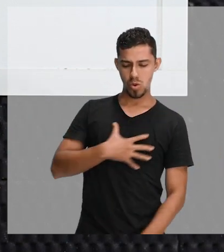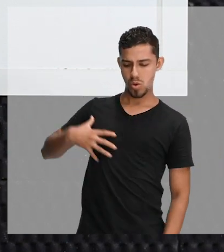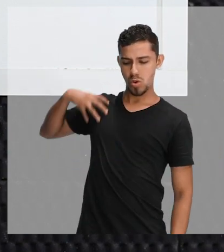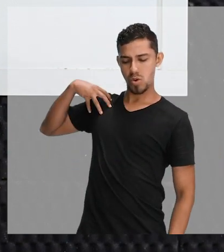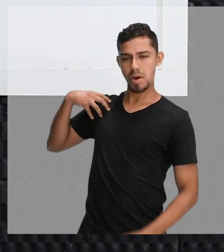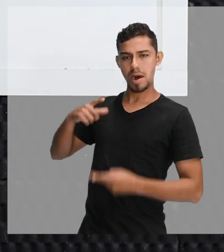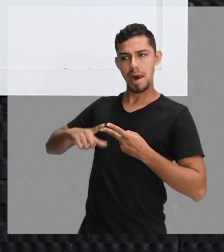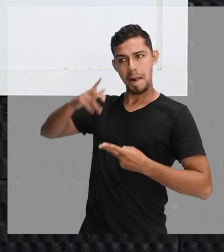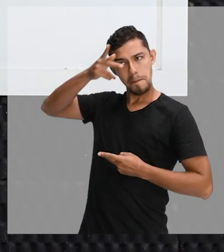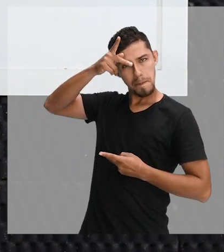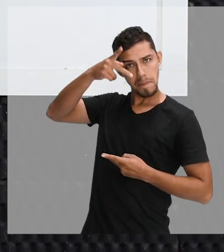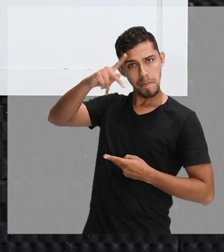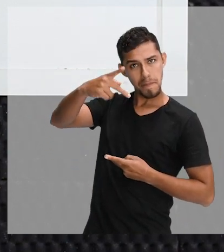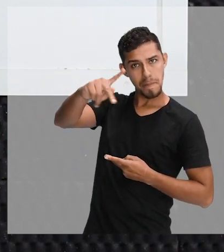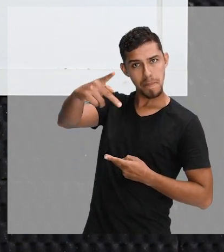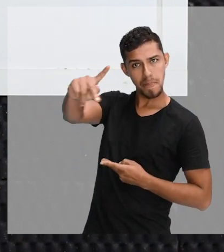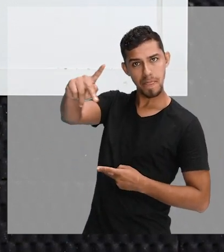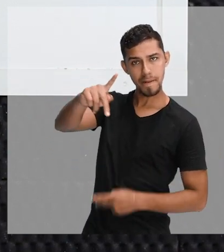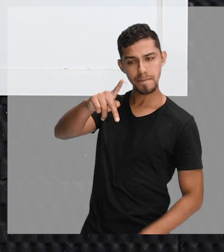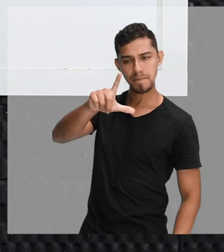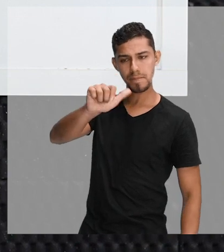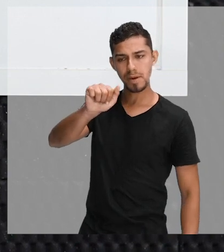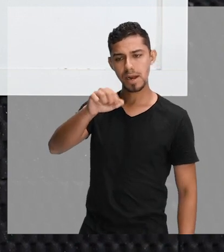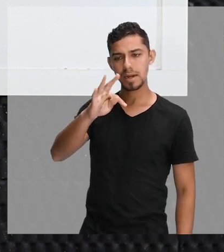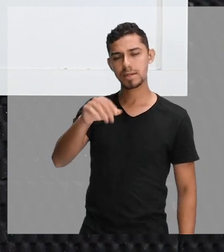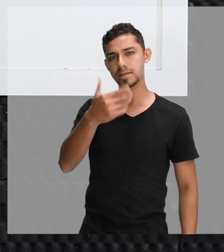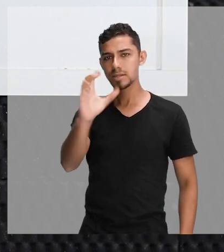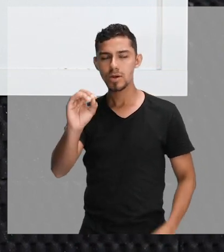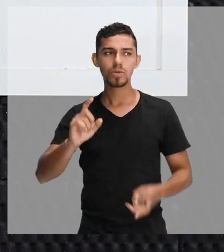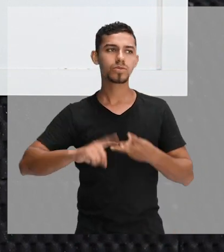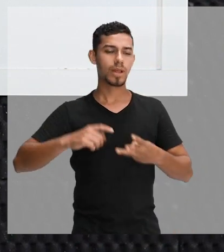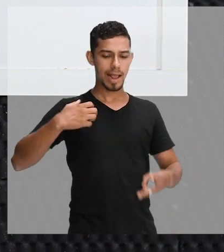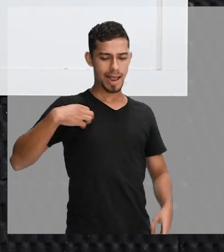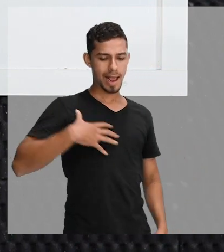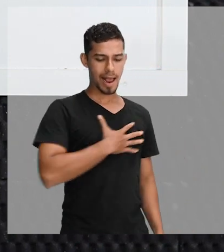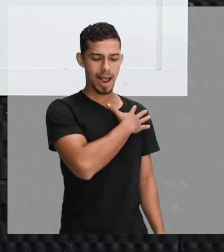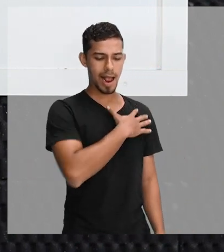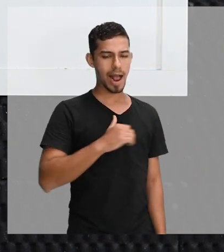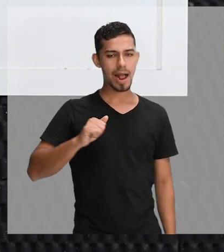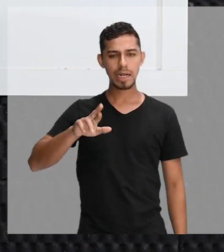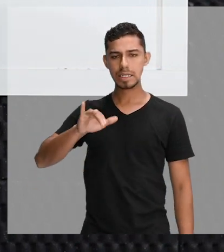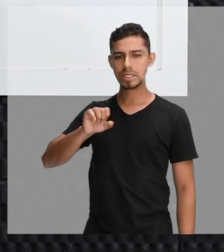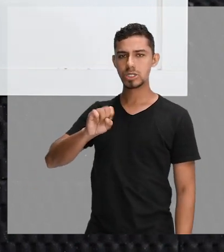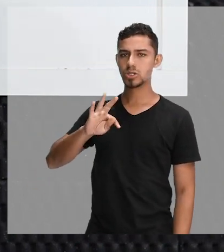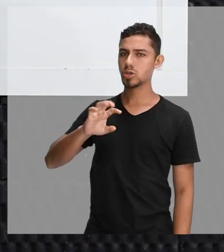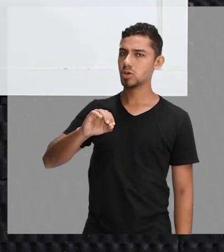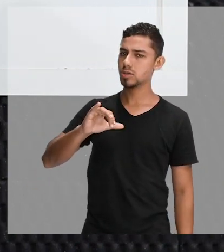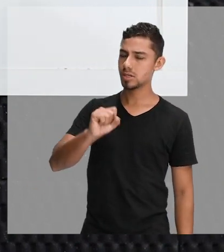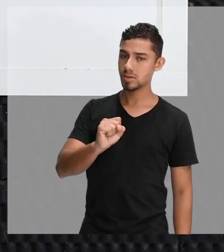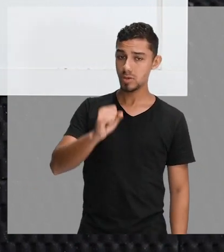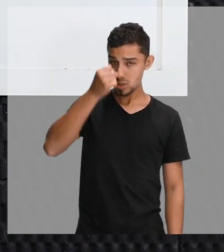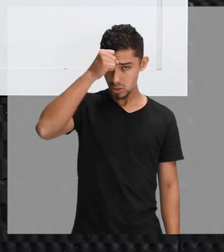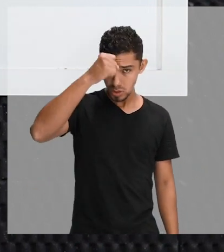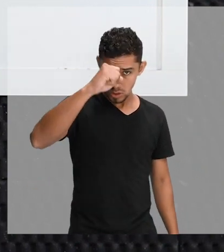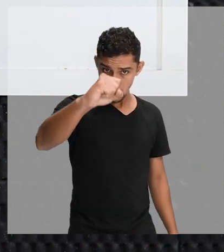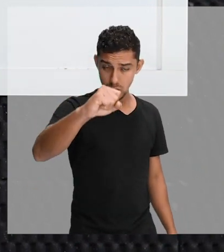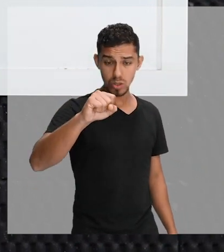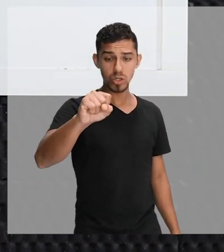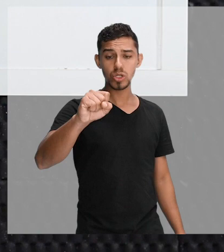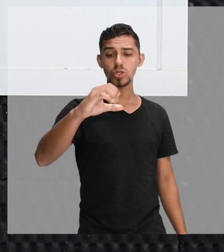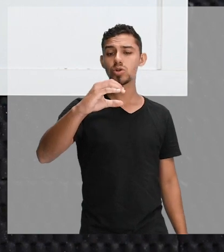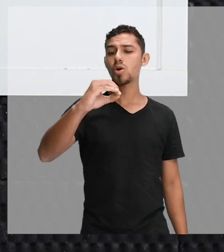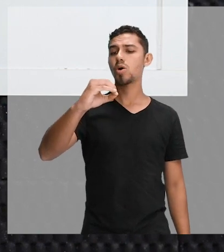Platão, nós temos o nosso amigo no período sistemático, que é Aristóteles. Uma dica para vocês, este renascimento ele vai buscar ali